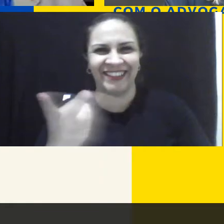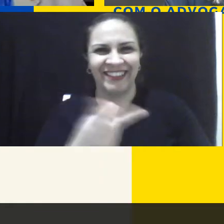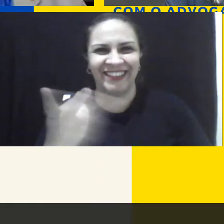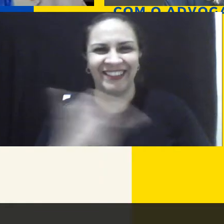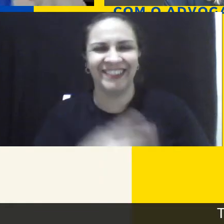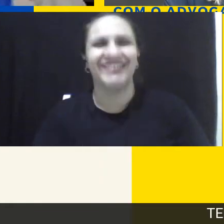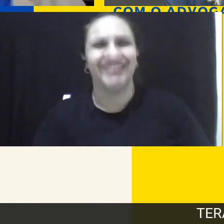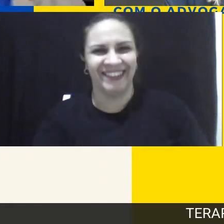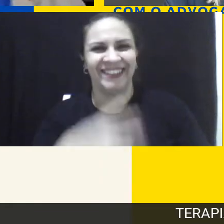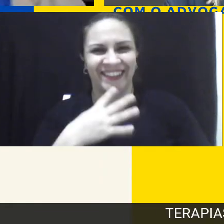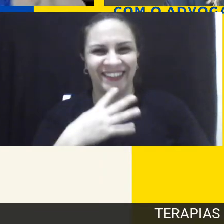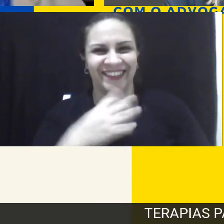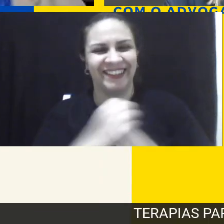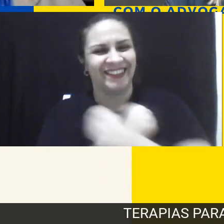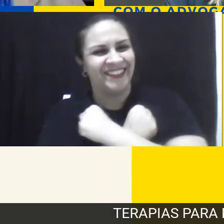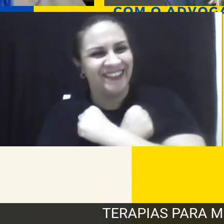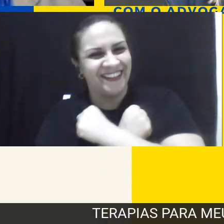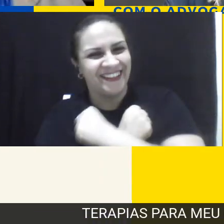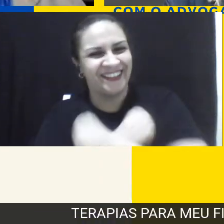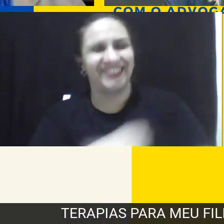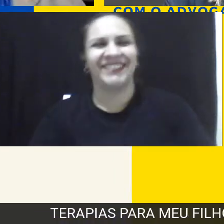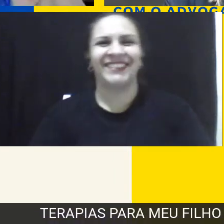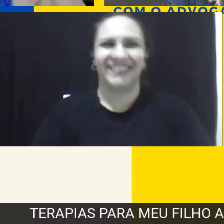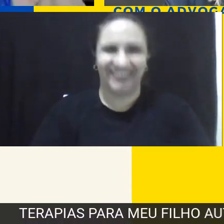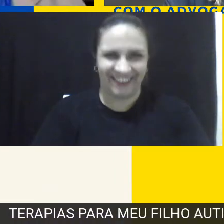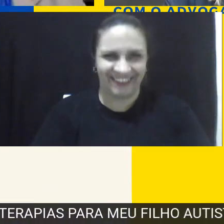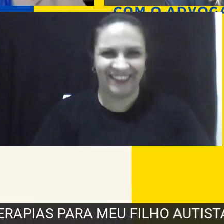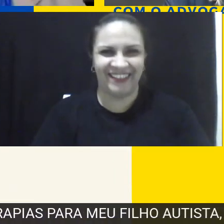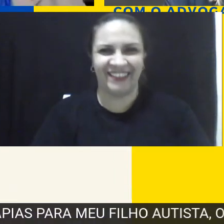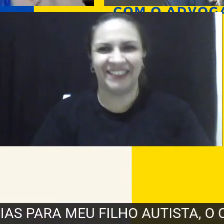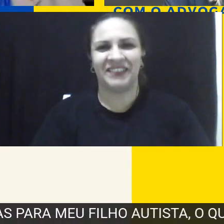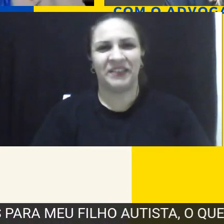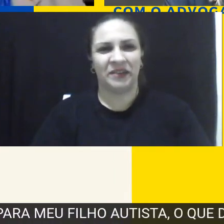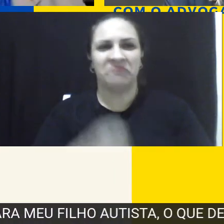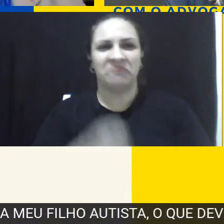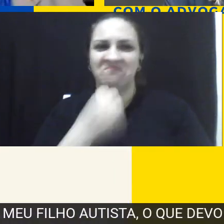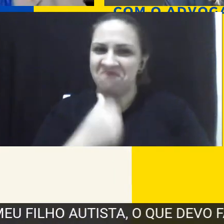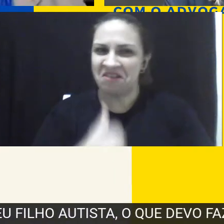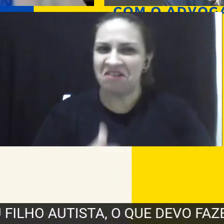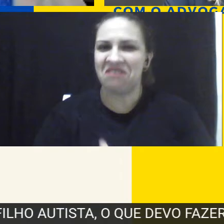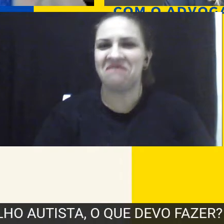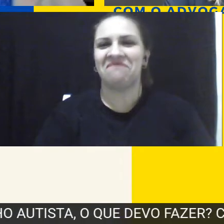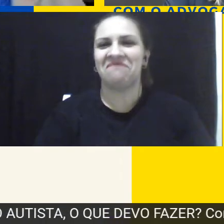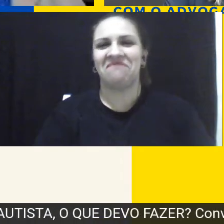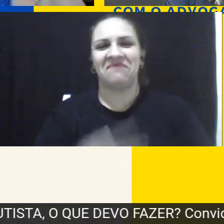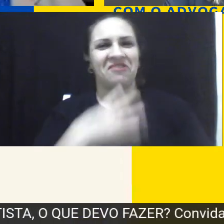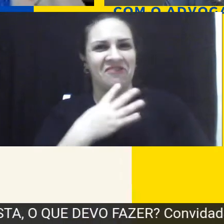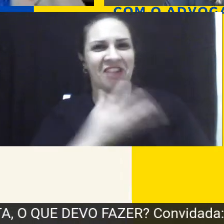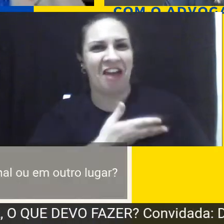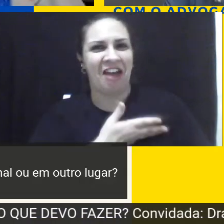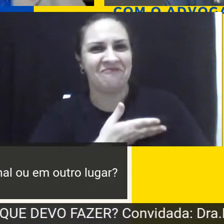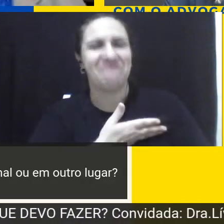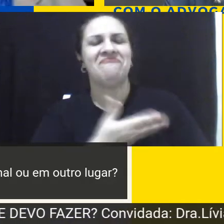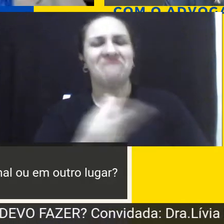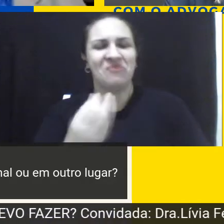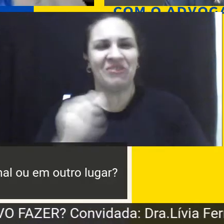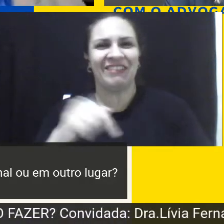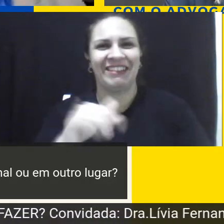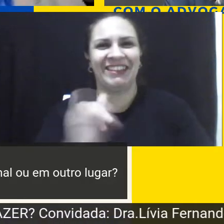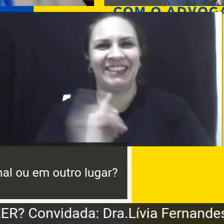Te conhece, é? Sim. Irlene, muito bem, tá vendo? Aqui a gente encontra os amigos.